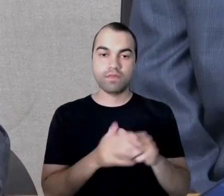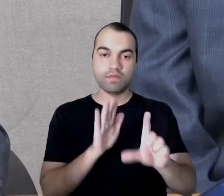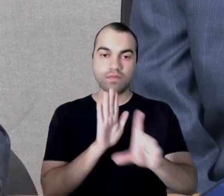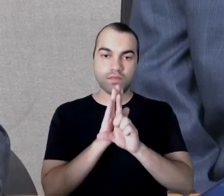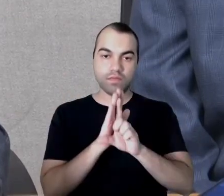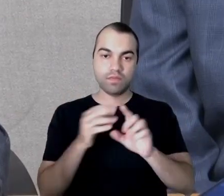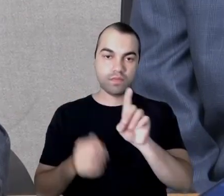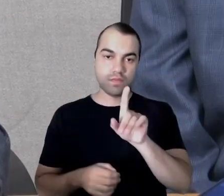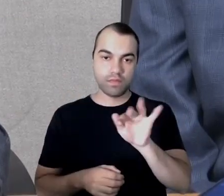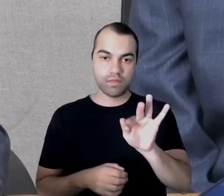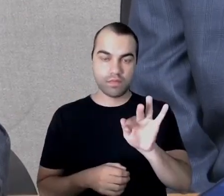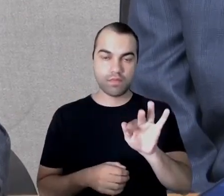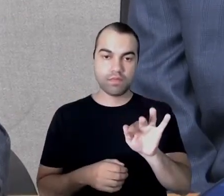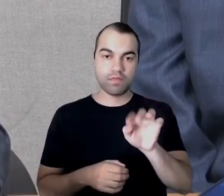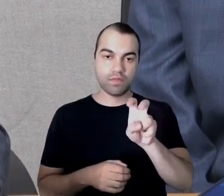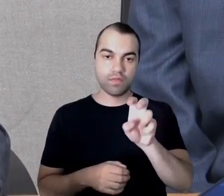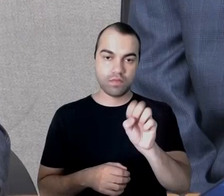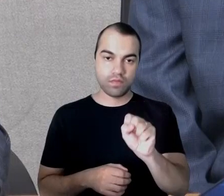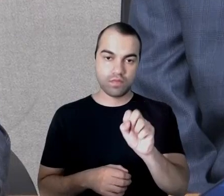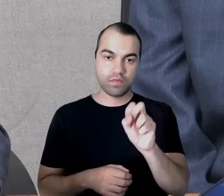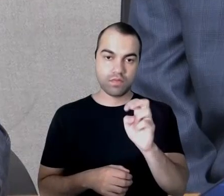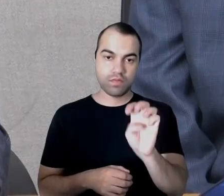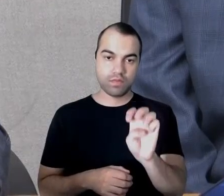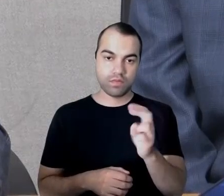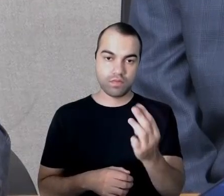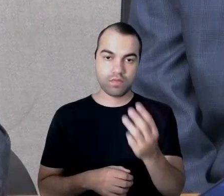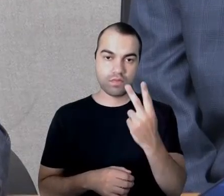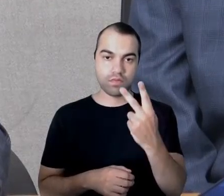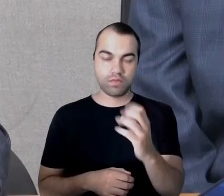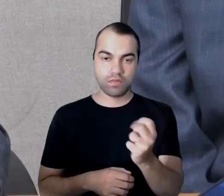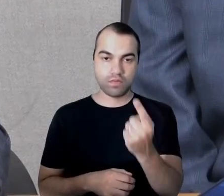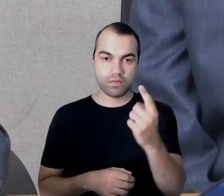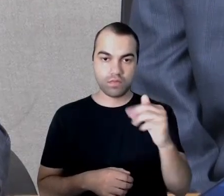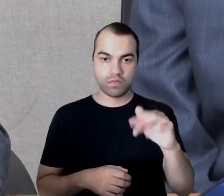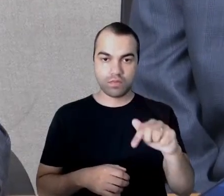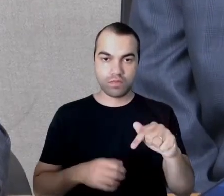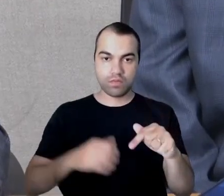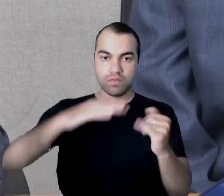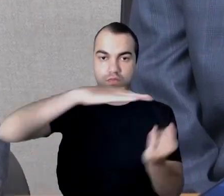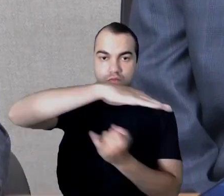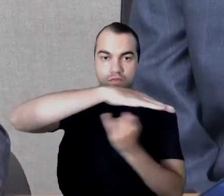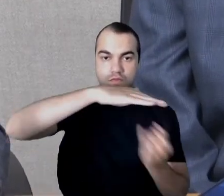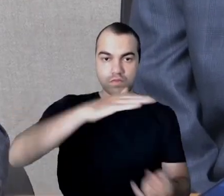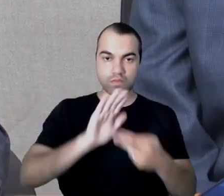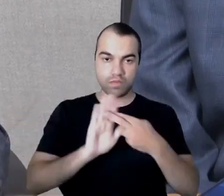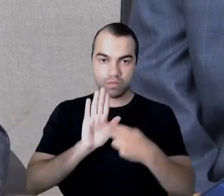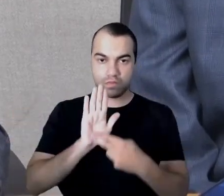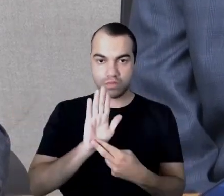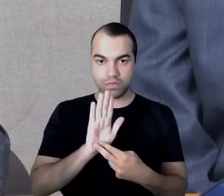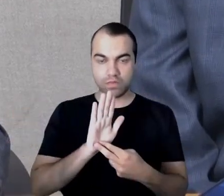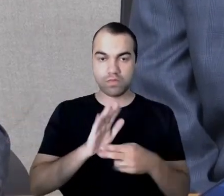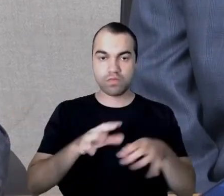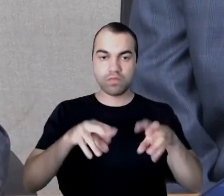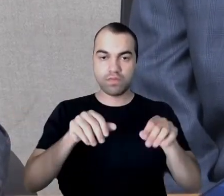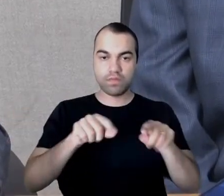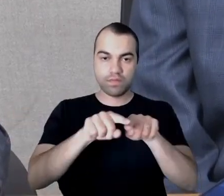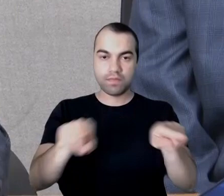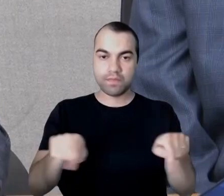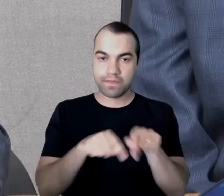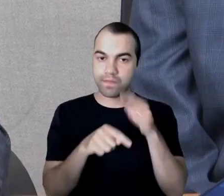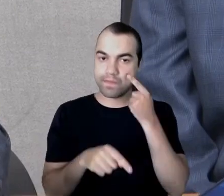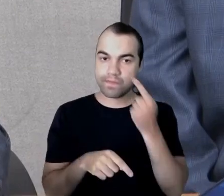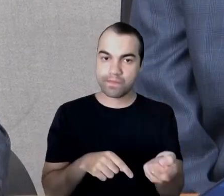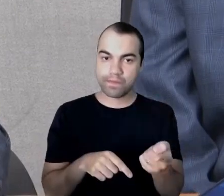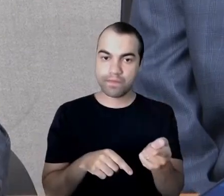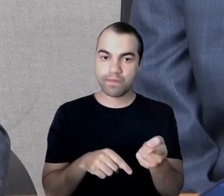5803 de 2017 que institui a política de regularização de terras públicas rurais prever pela Via ordinária